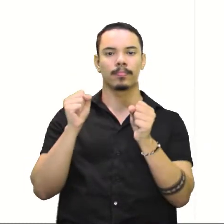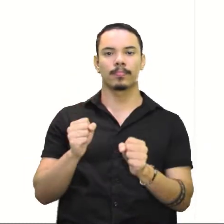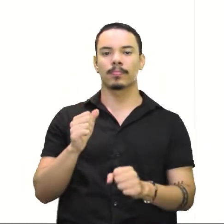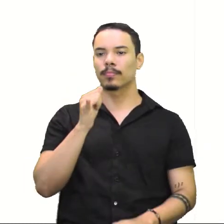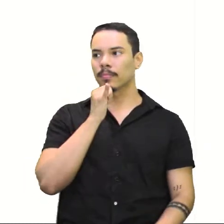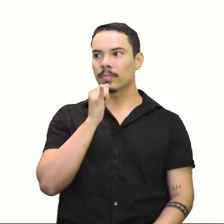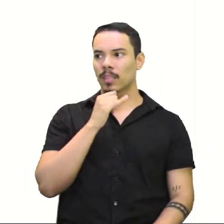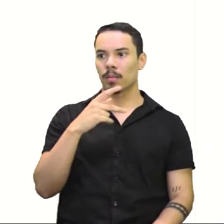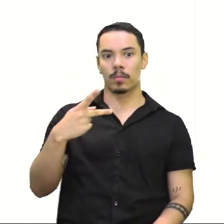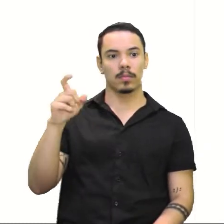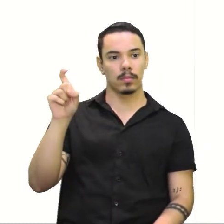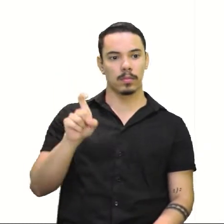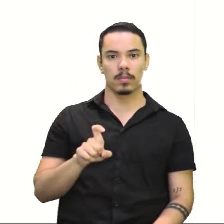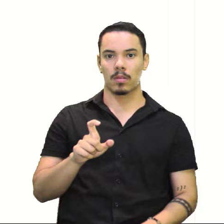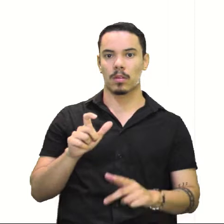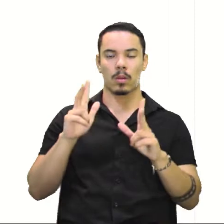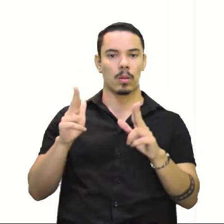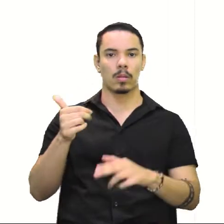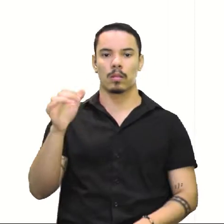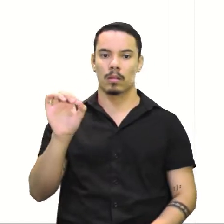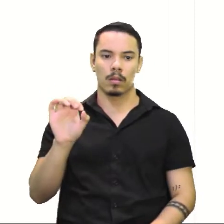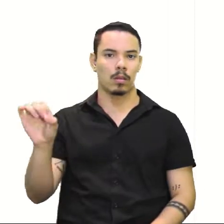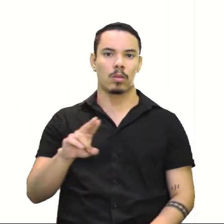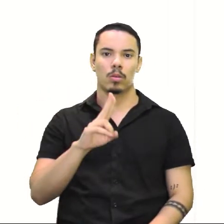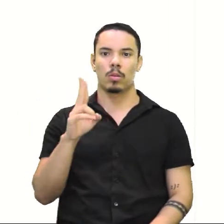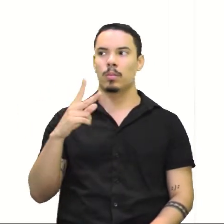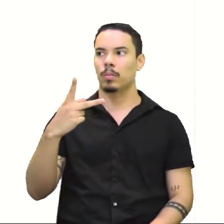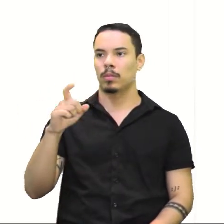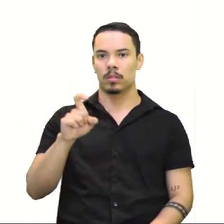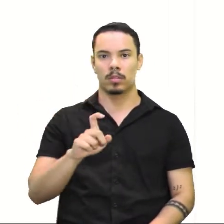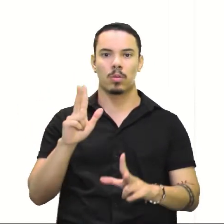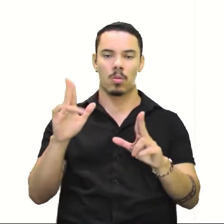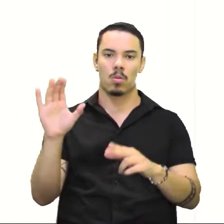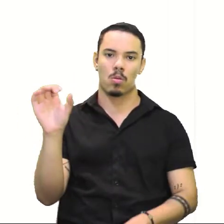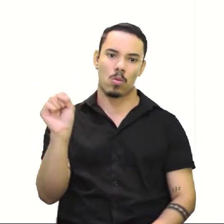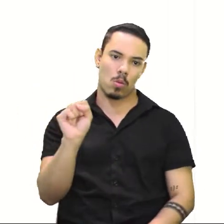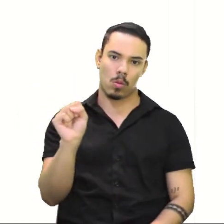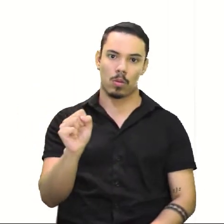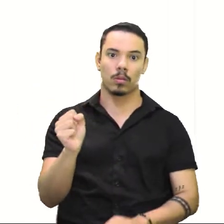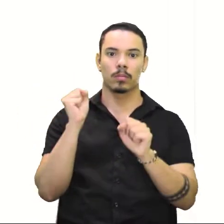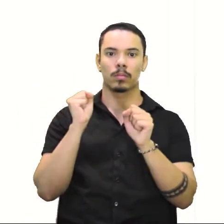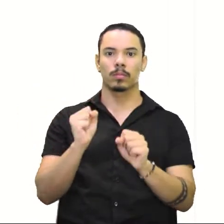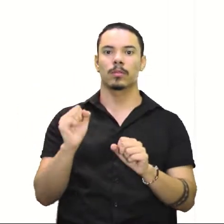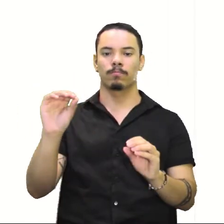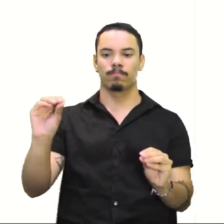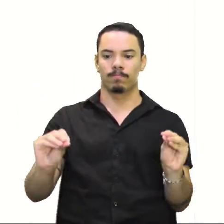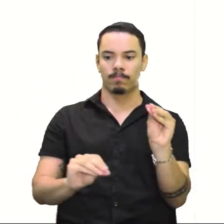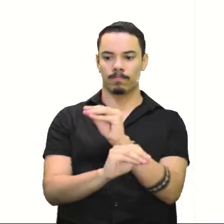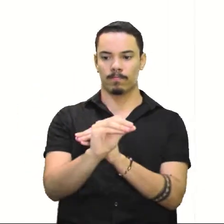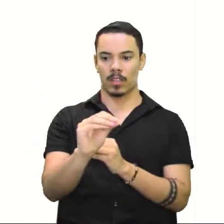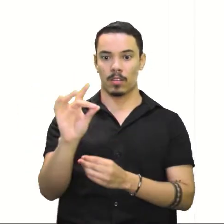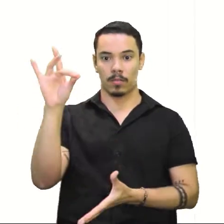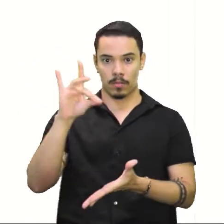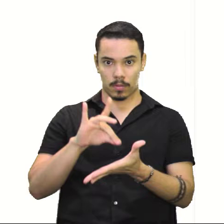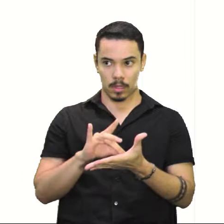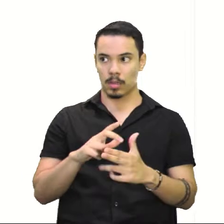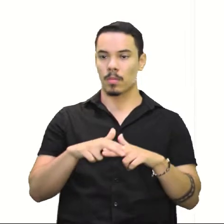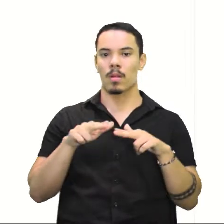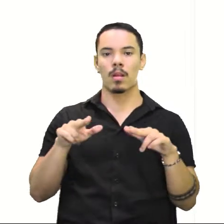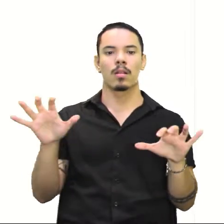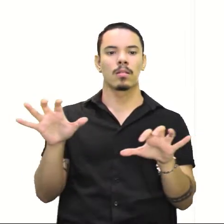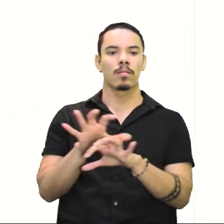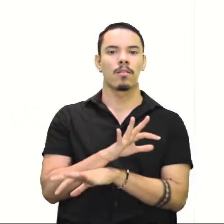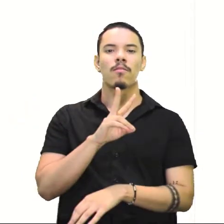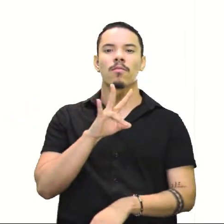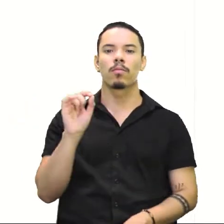x igual a 10, P de x igual a 8. Tem que tornar aquela sentença verdadeira. Aqui, no caso, nós vamos zerar o